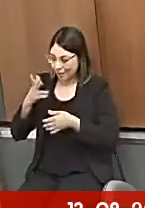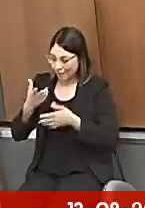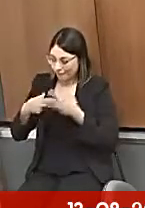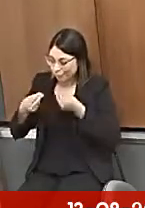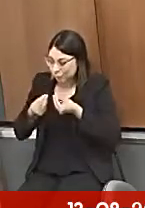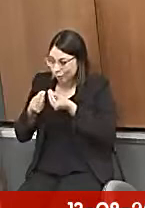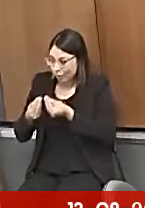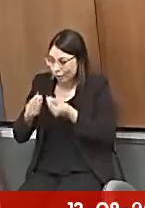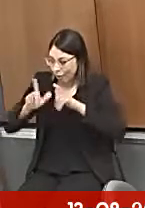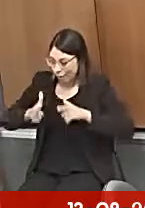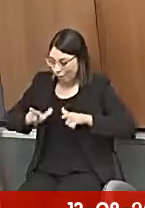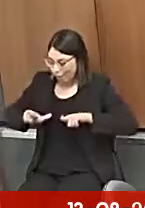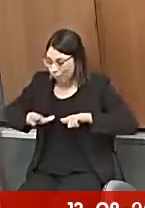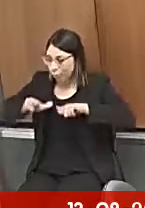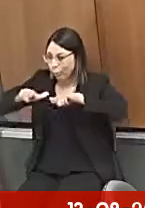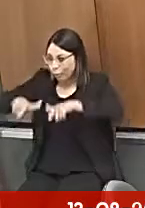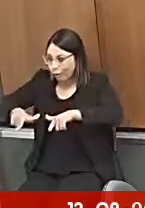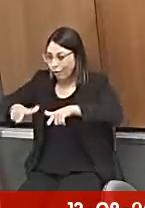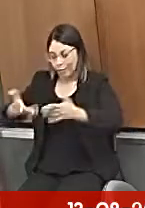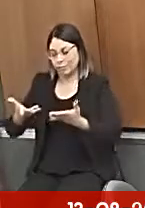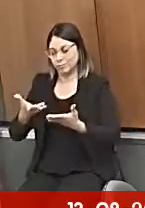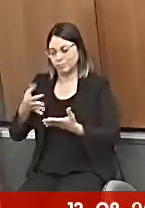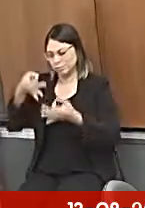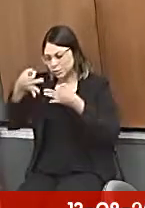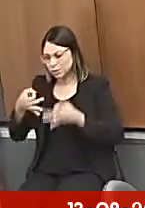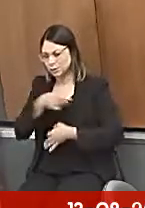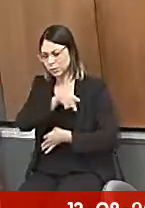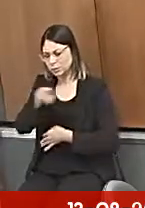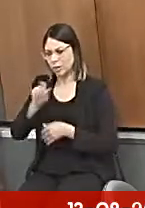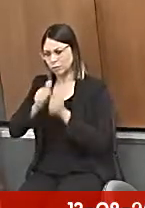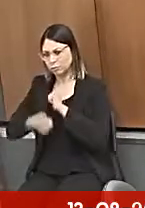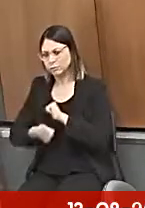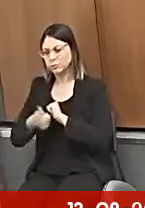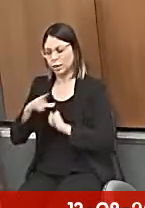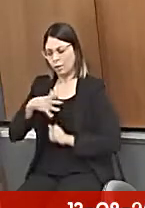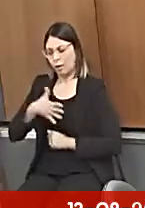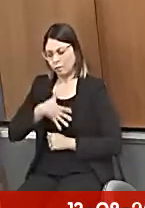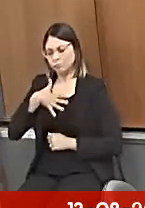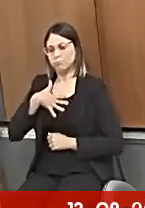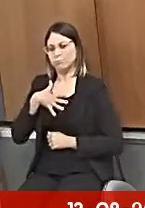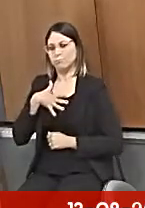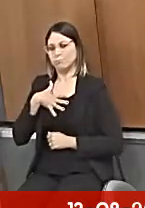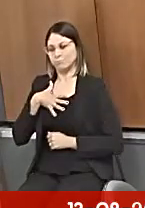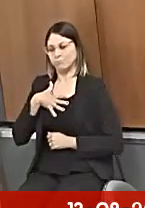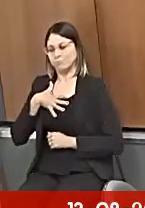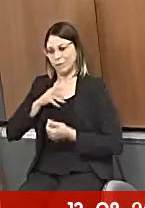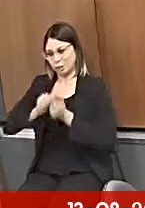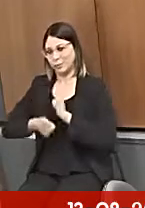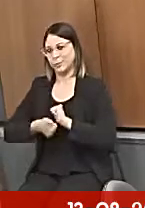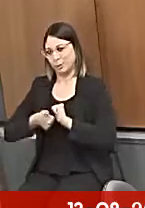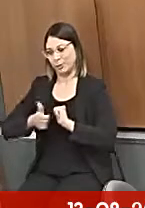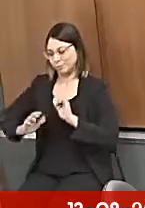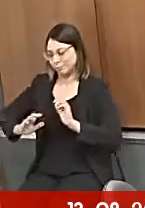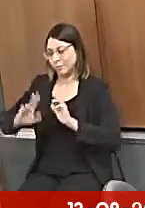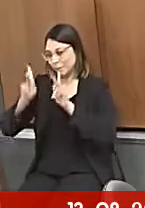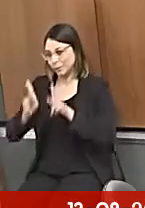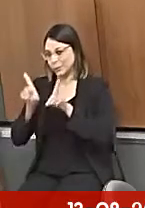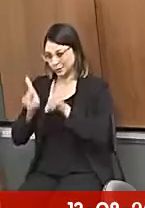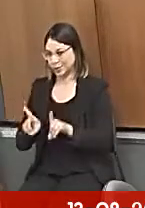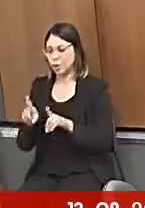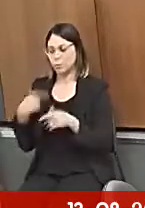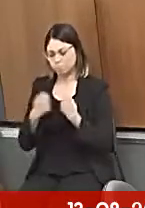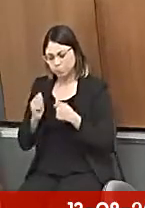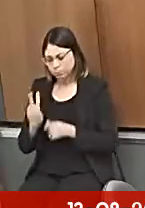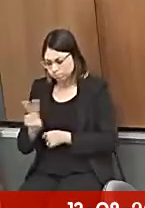ações como essa atletas como vocês que orgulha o esporte paraolímpico e a gente tem que valorizar